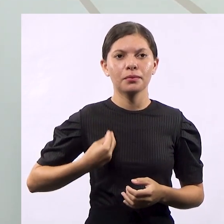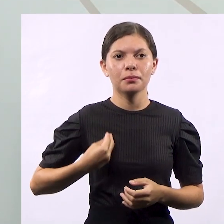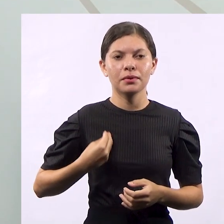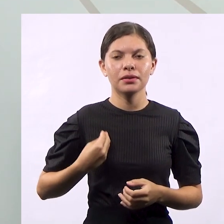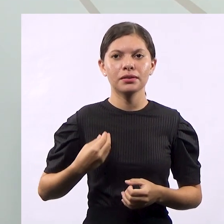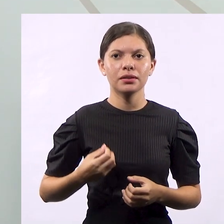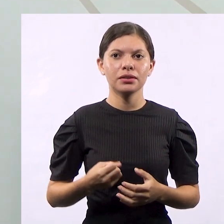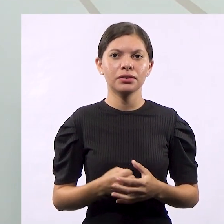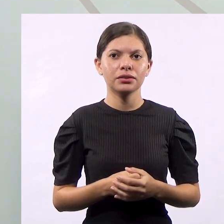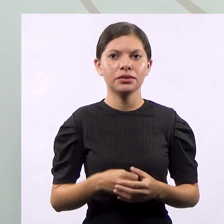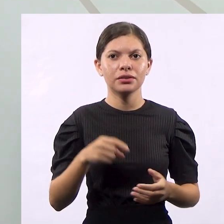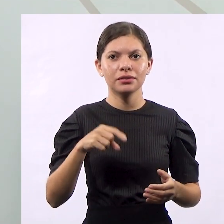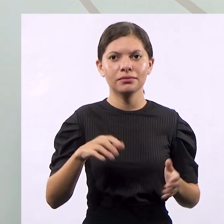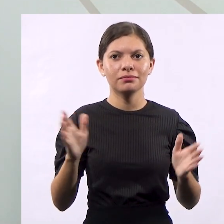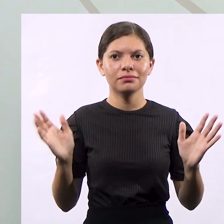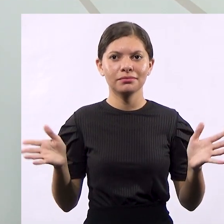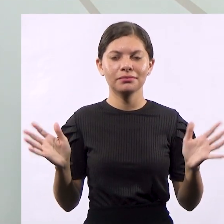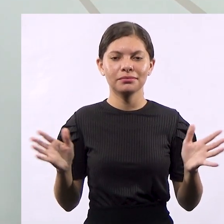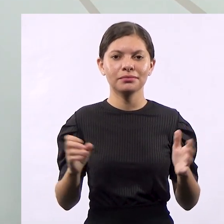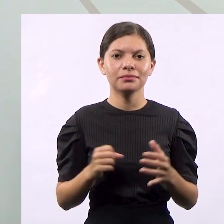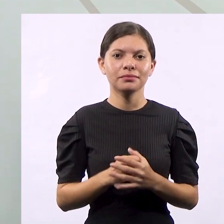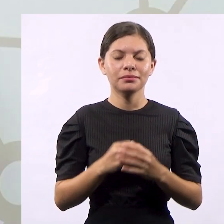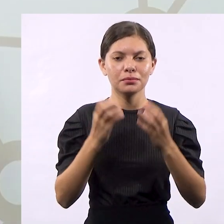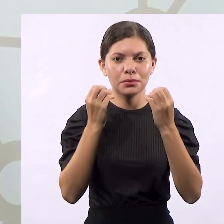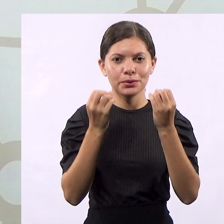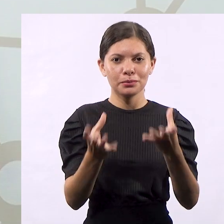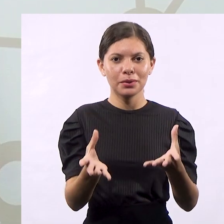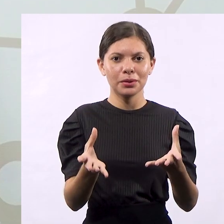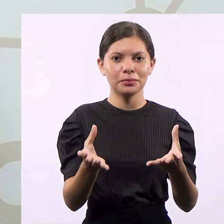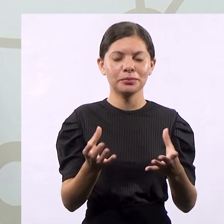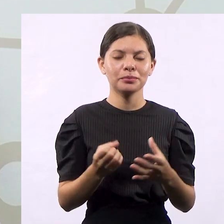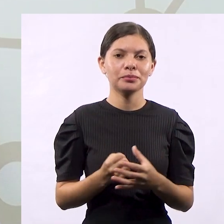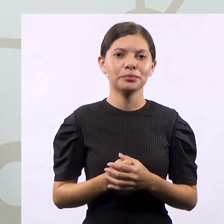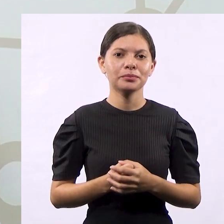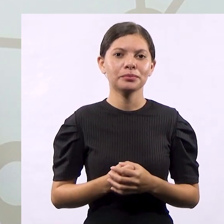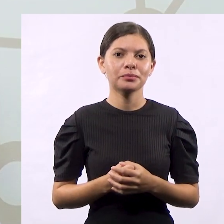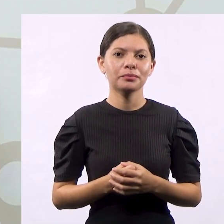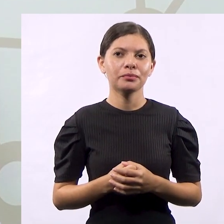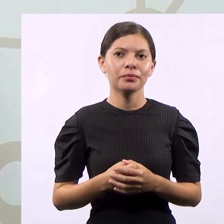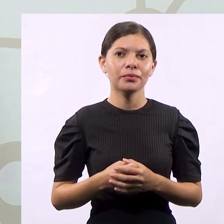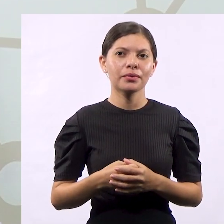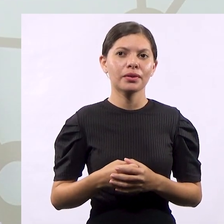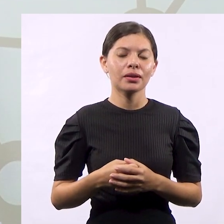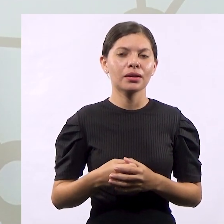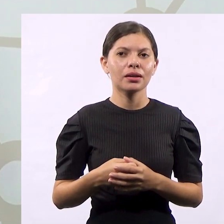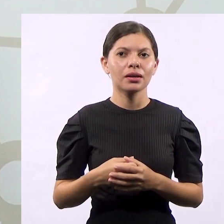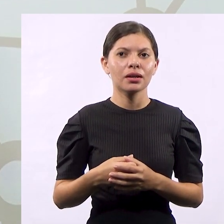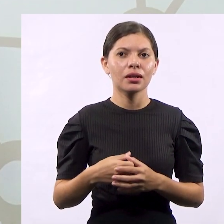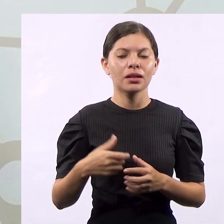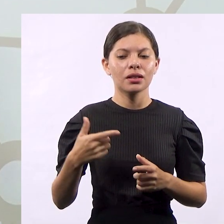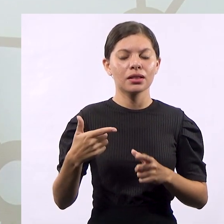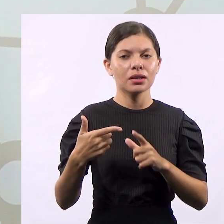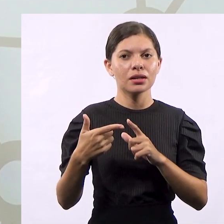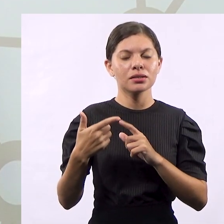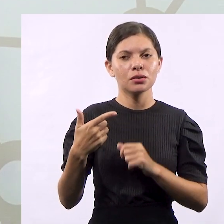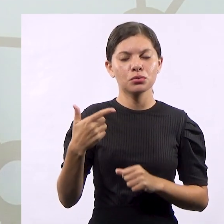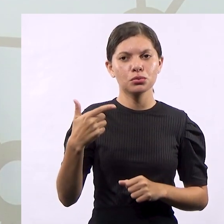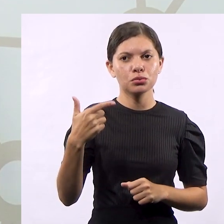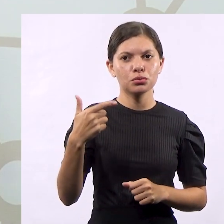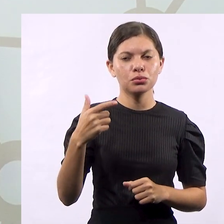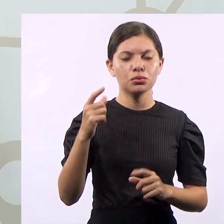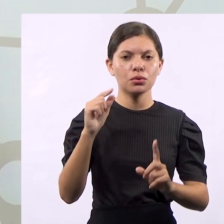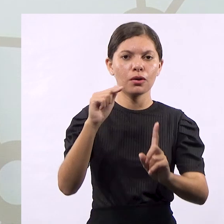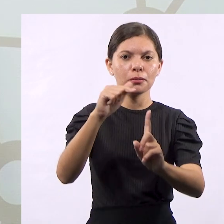bem pontuada nesse momento. Muito bem, professores. O segundo objetivo desse eixo 2,